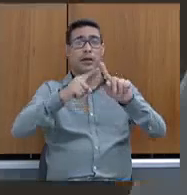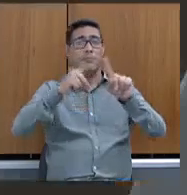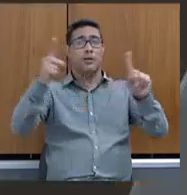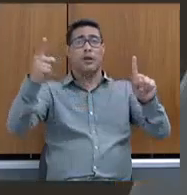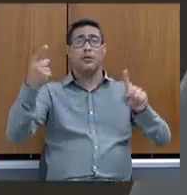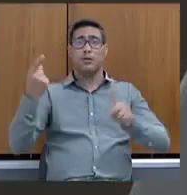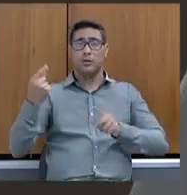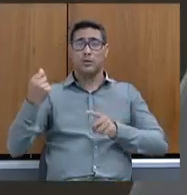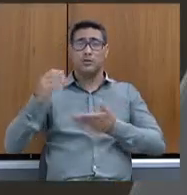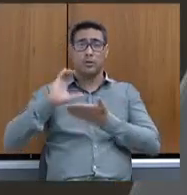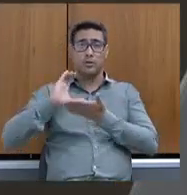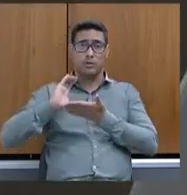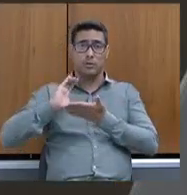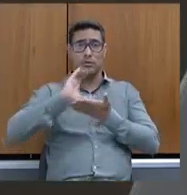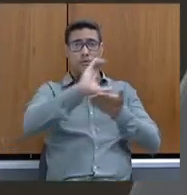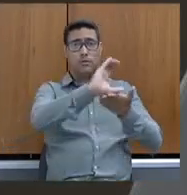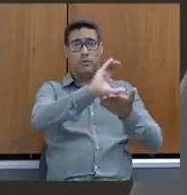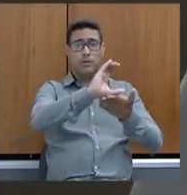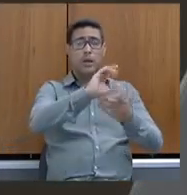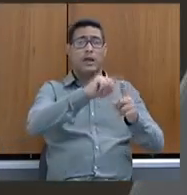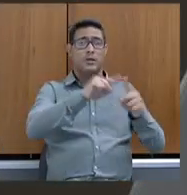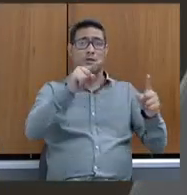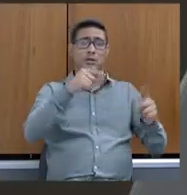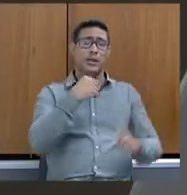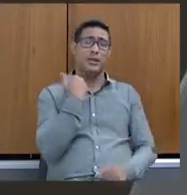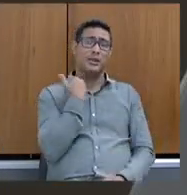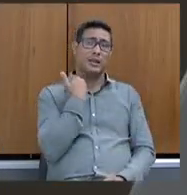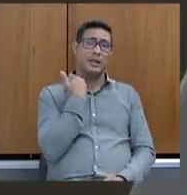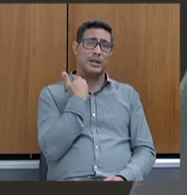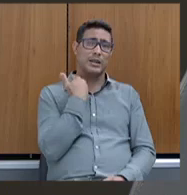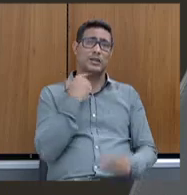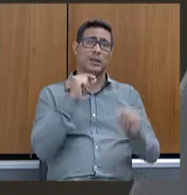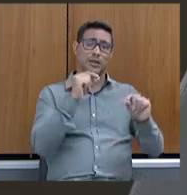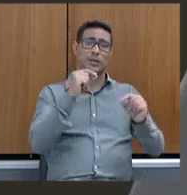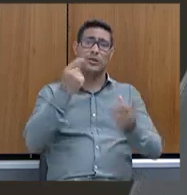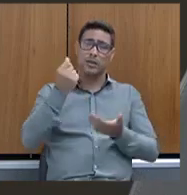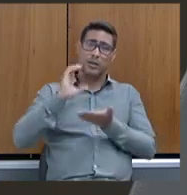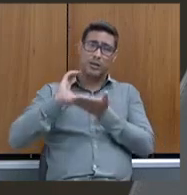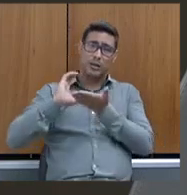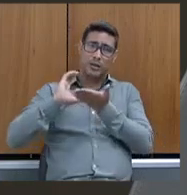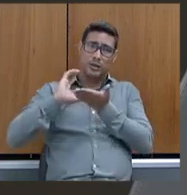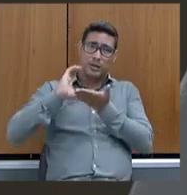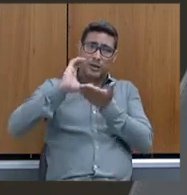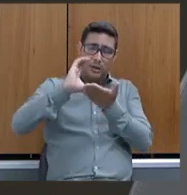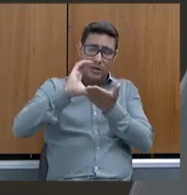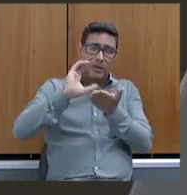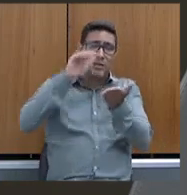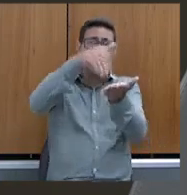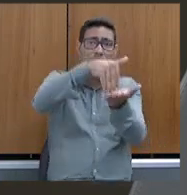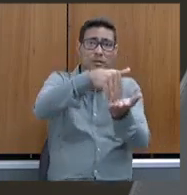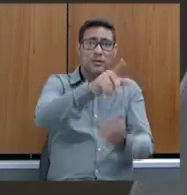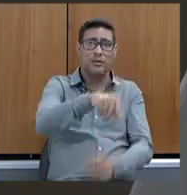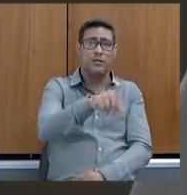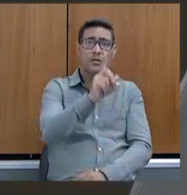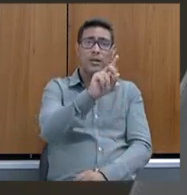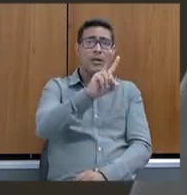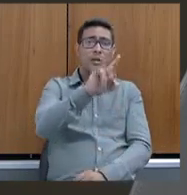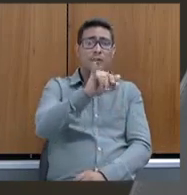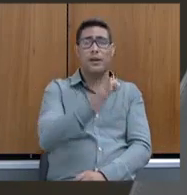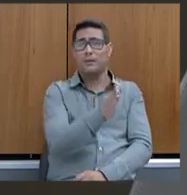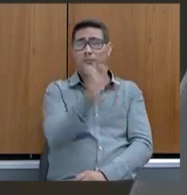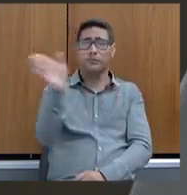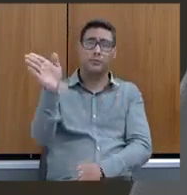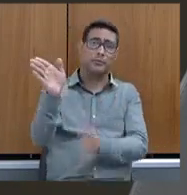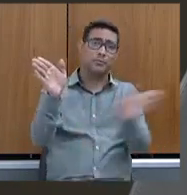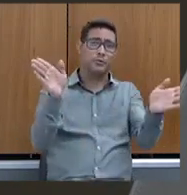chegue nessas comunidades nós estamos cansados de ver o dinheiro vai até a metade do caminho o dinheiro vai para grandes espetáculos que são importantes